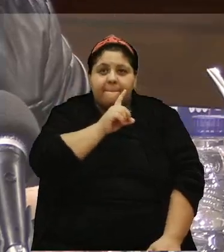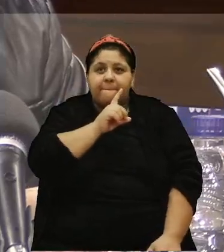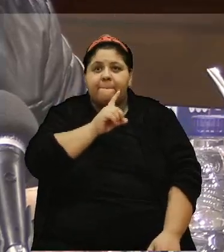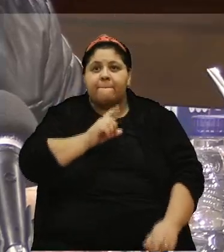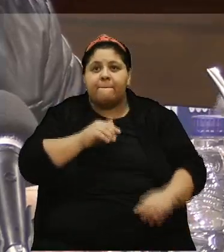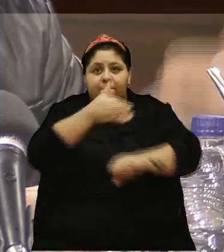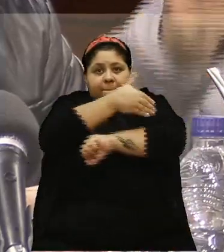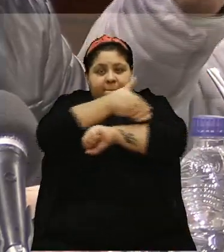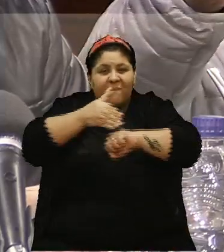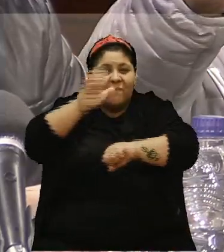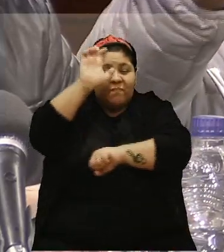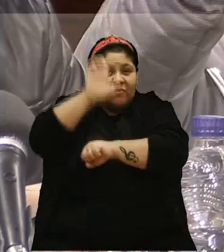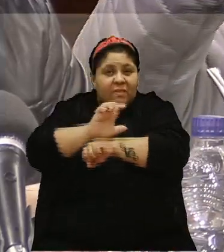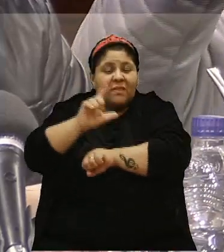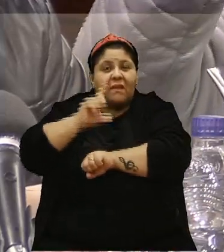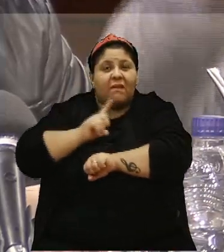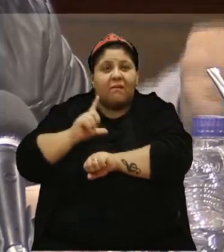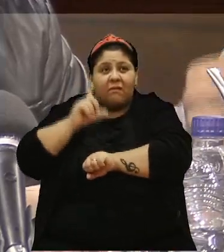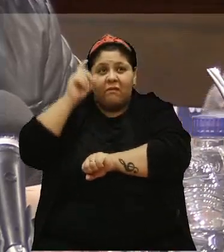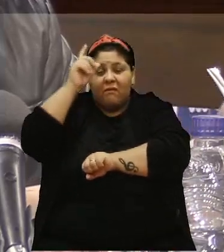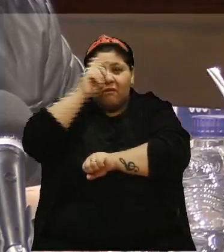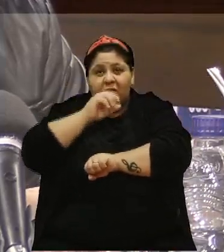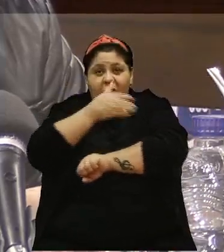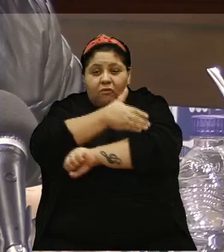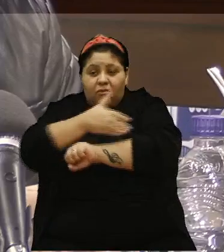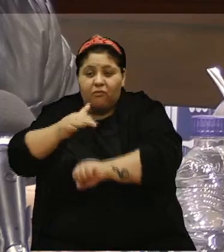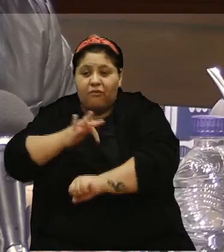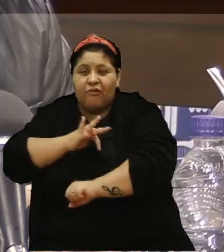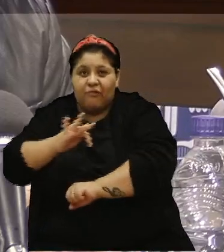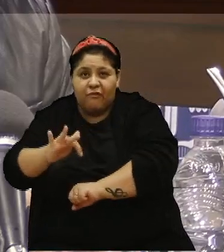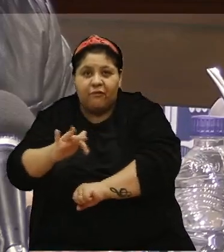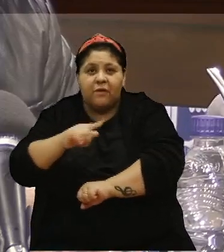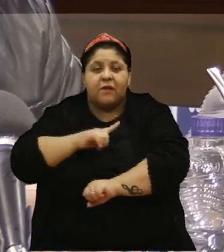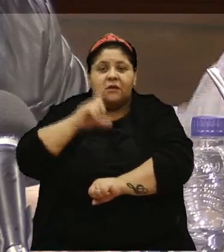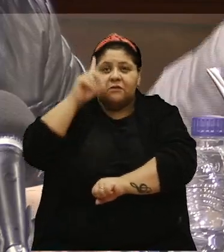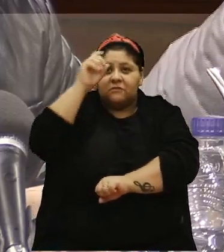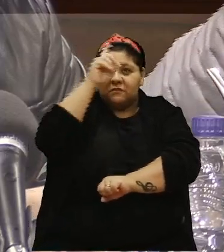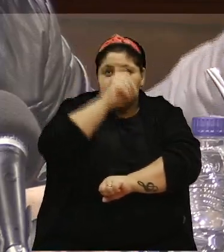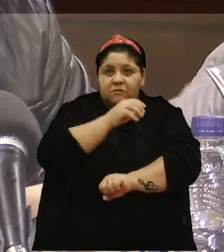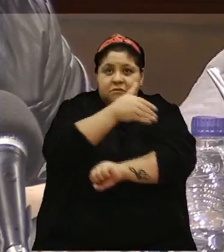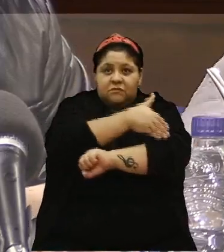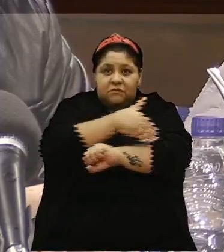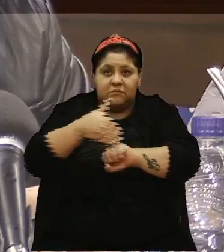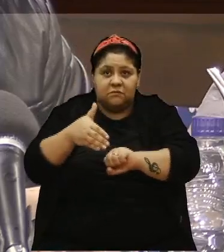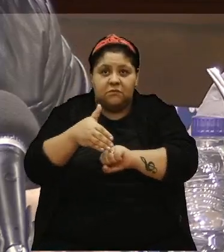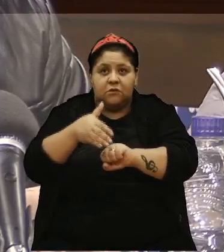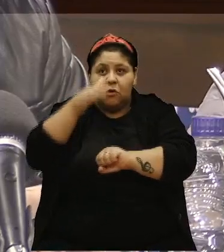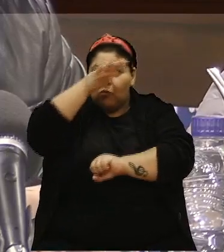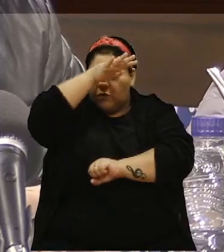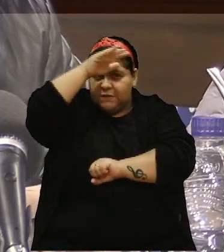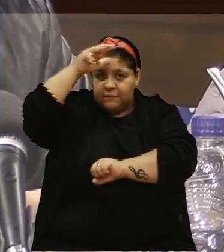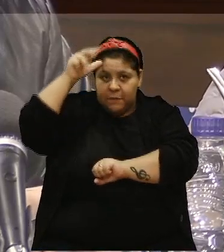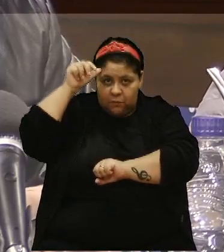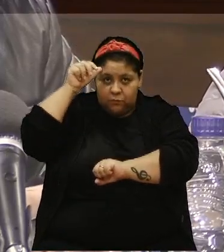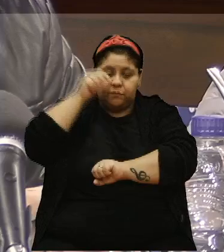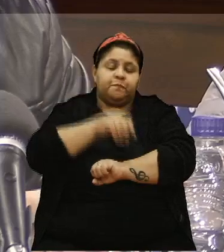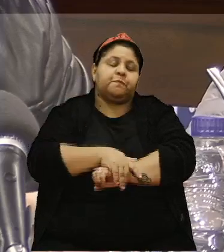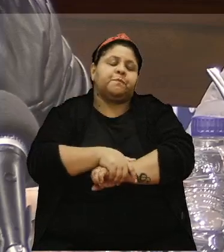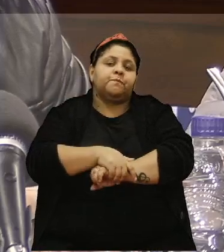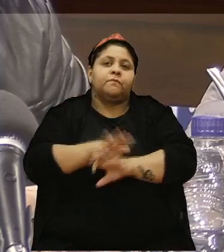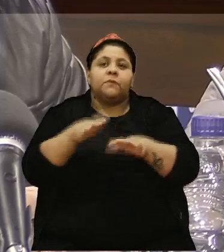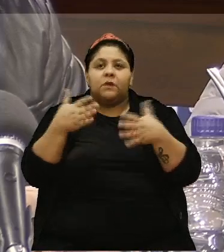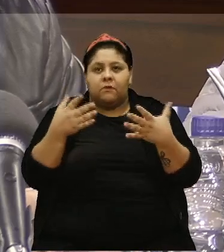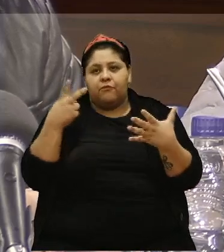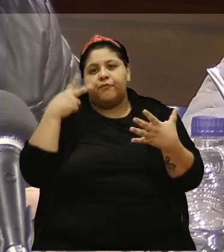estadual, nós temos dificuldade no trecho federal e nós temos dificuldade no trecho municipal. Então,